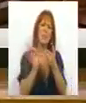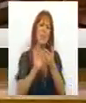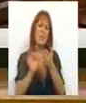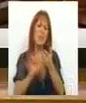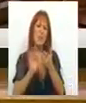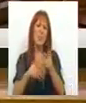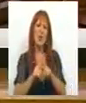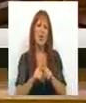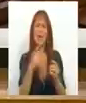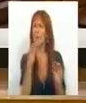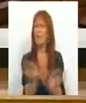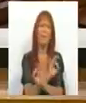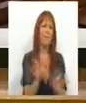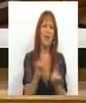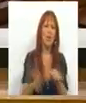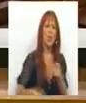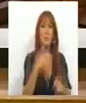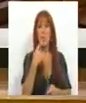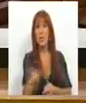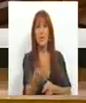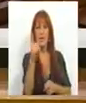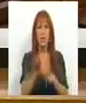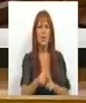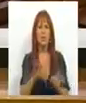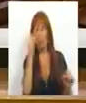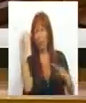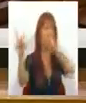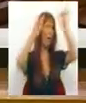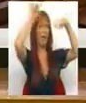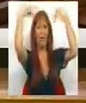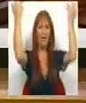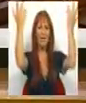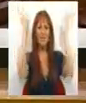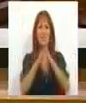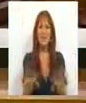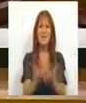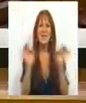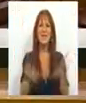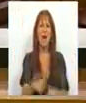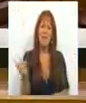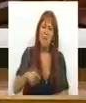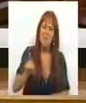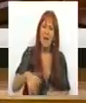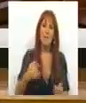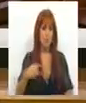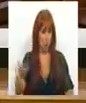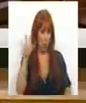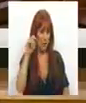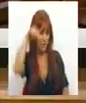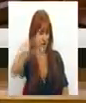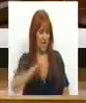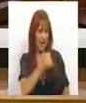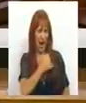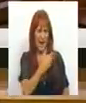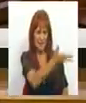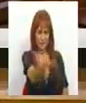elementos extraordinários, para não dizer alucinantes, como com frequência ouvimos aqui